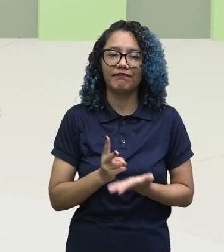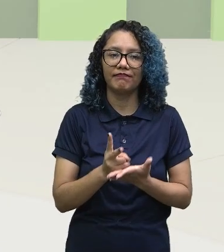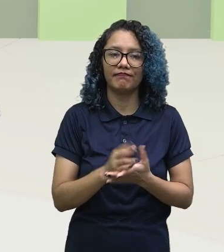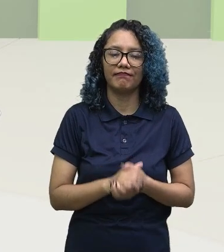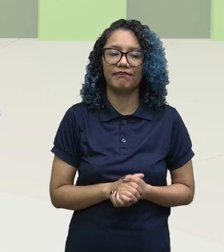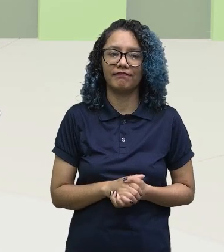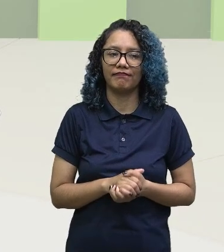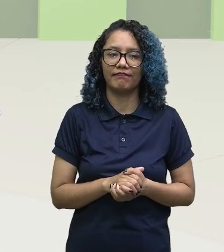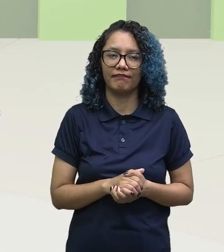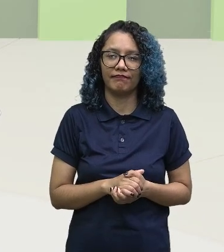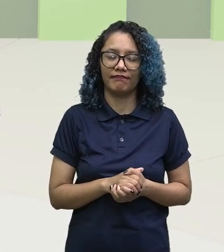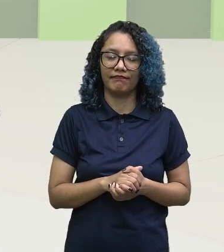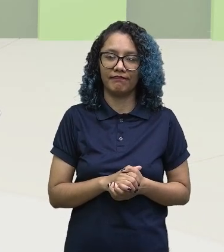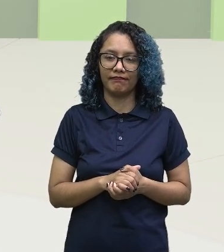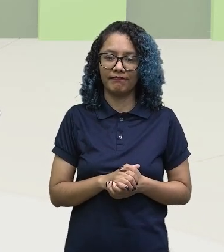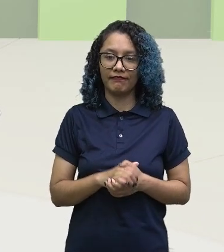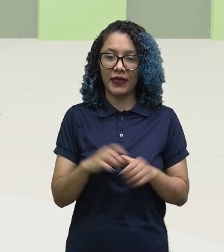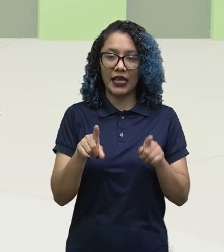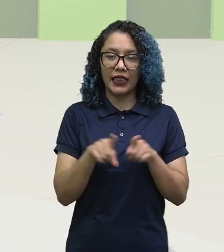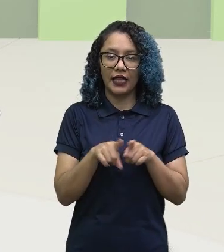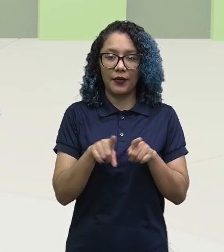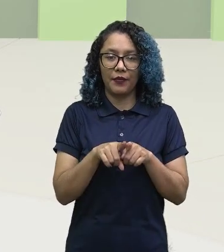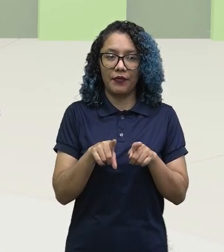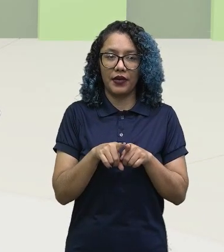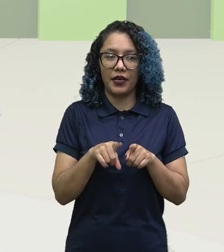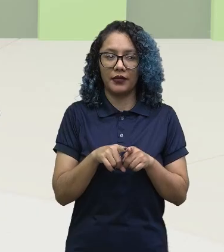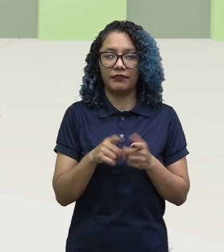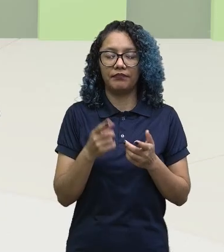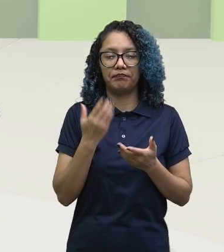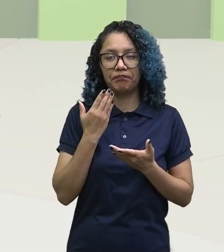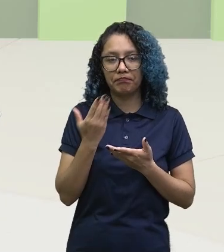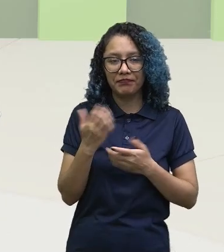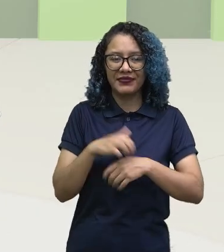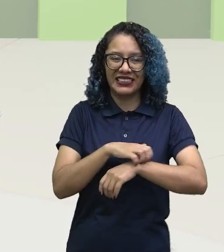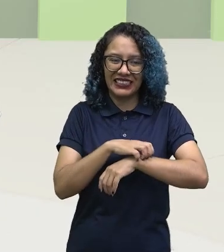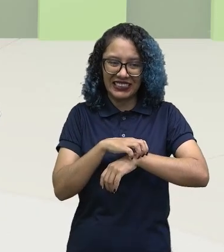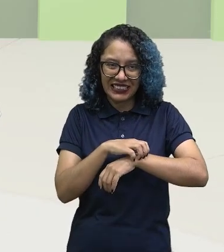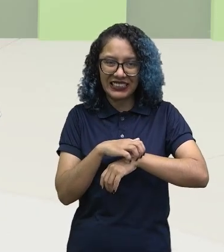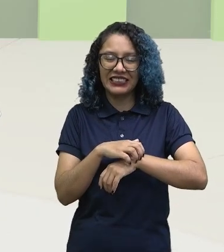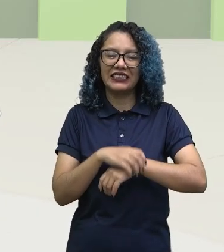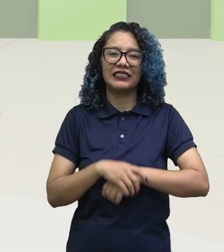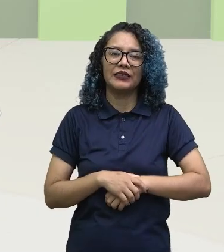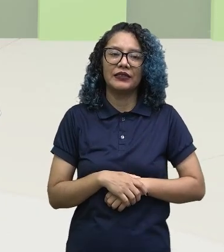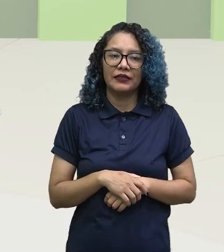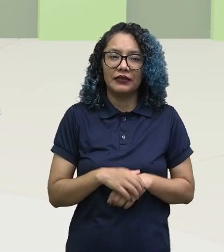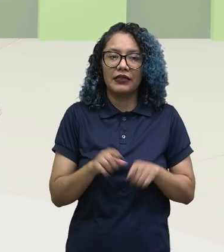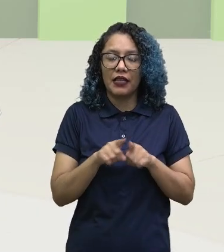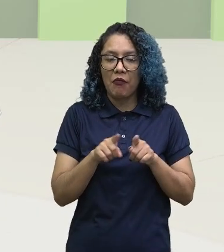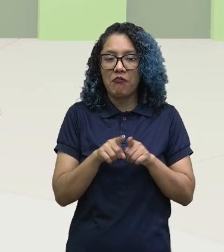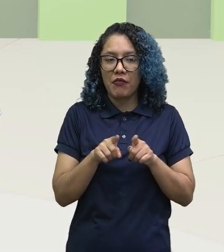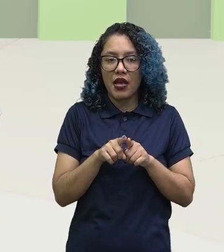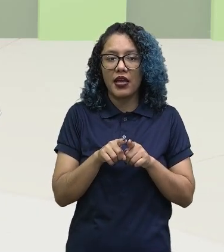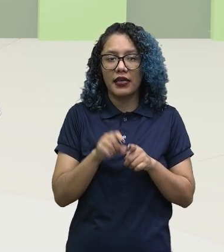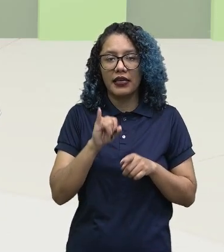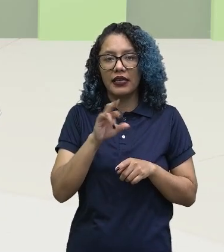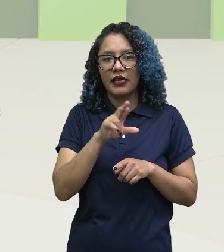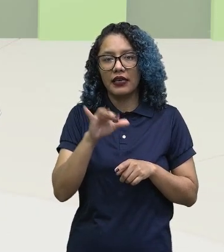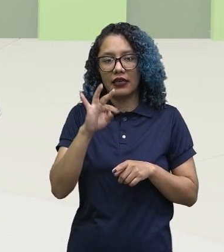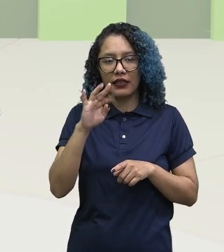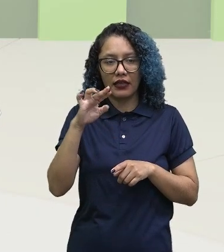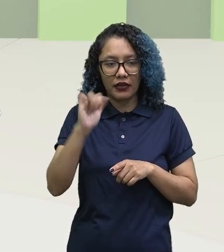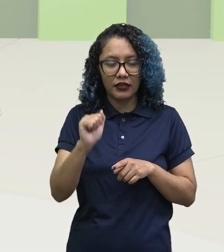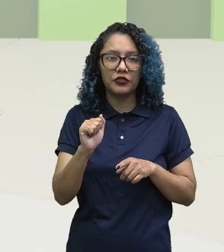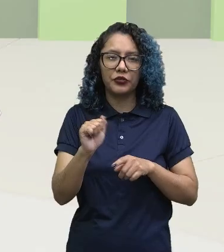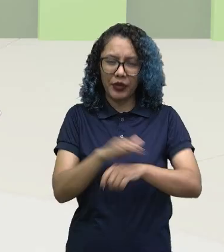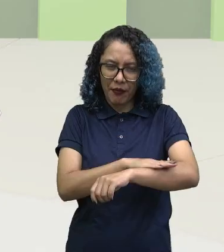Continuando. Nós temos também ali irritante, sensibilizante, dérmico, né?